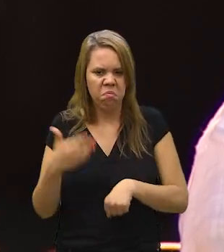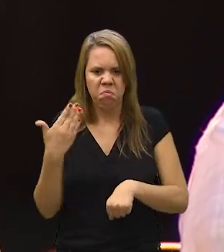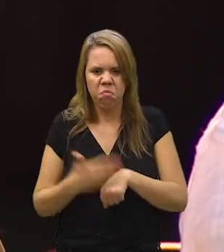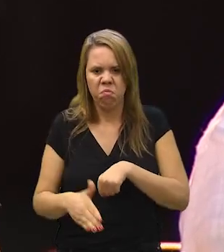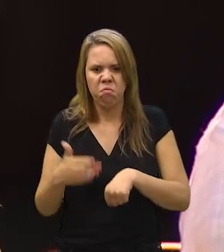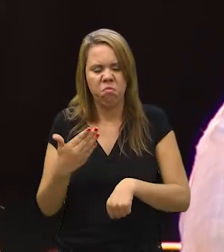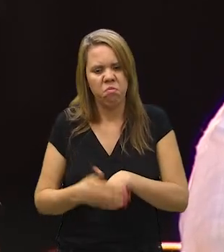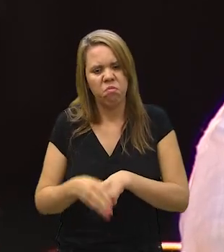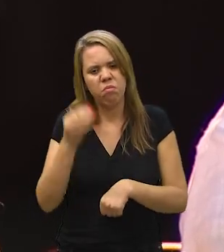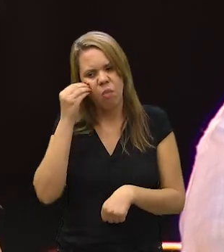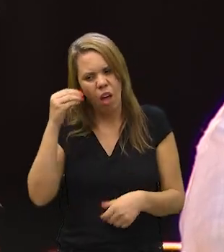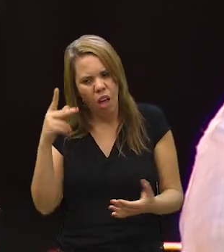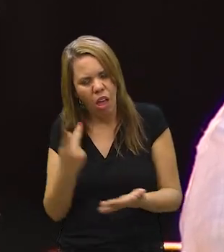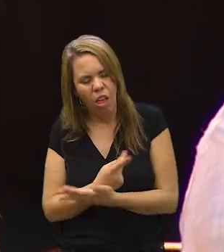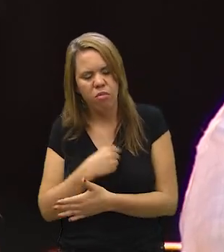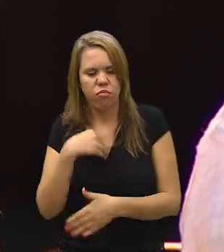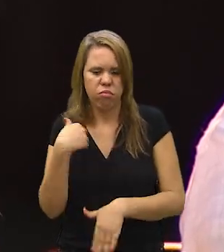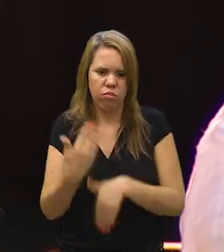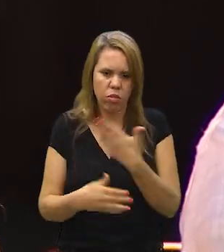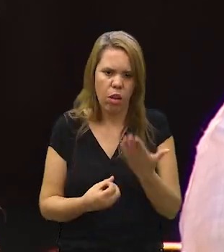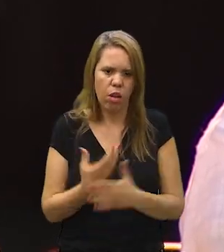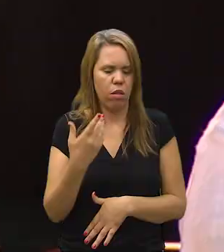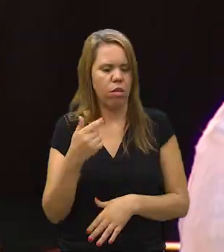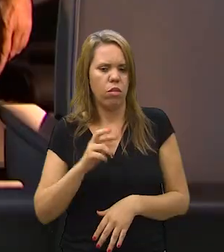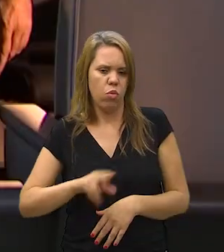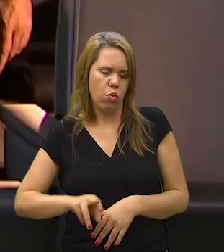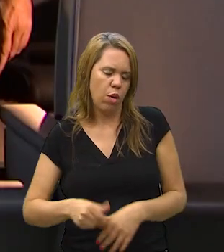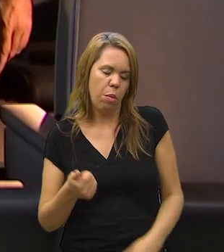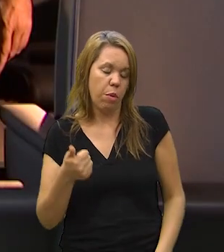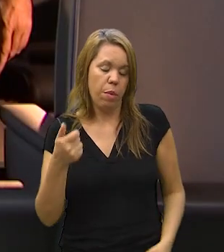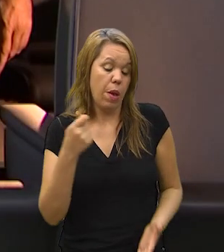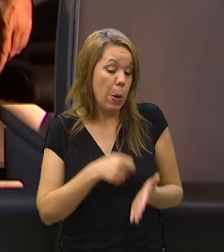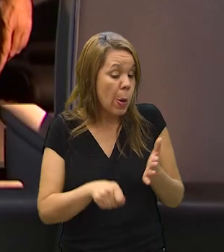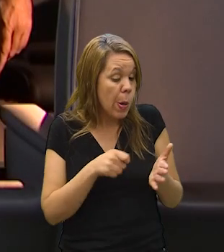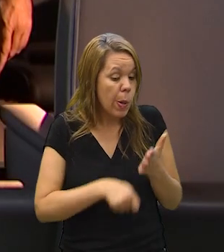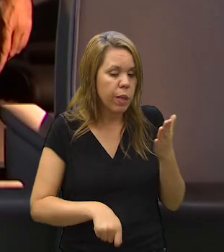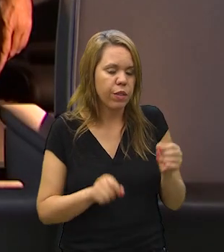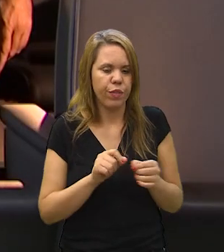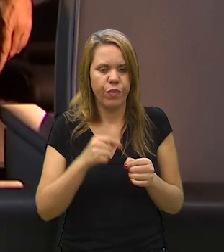assim, tentativa e erro. Não era o primeiro roteiro, né,